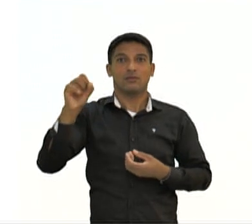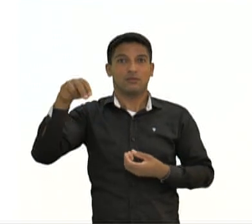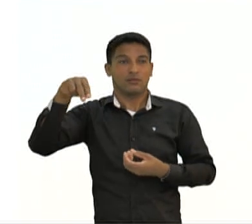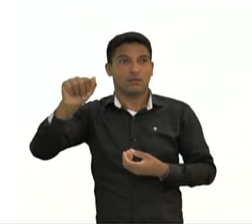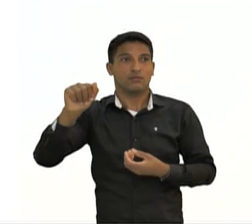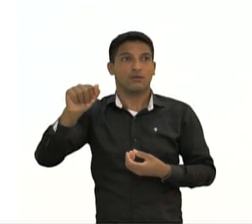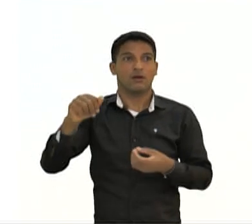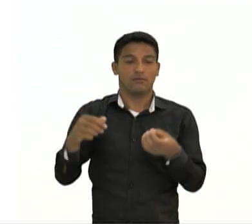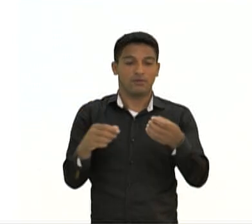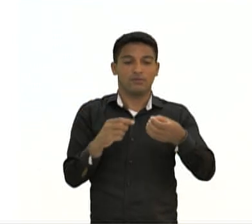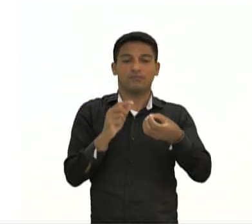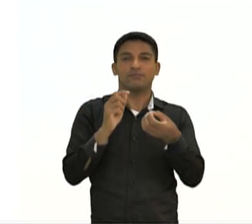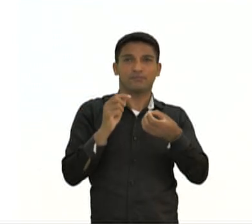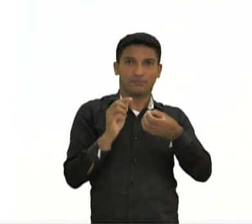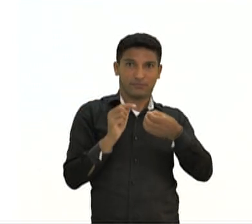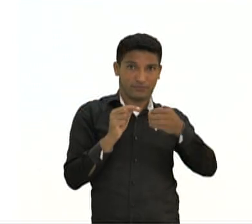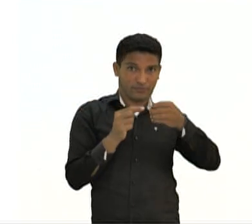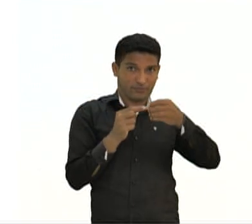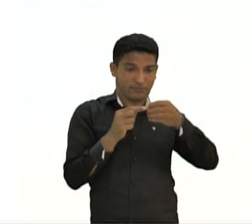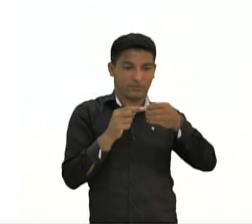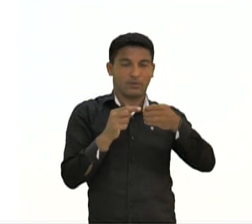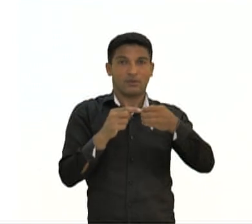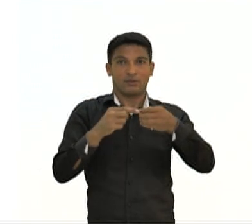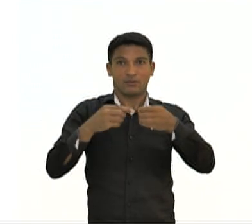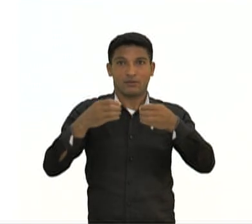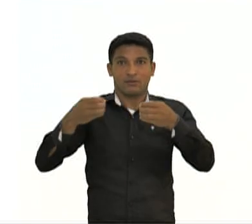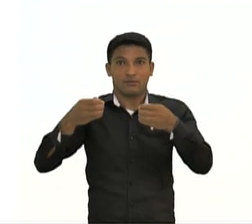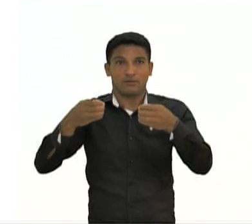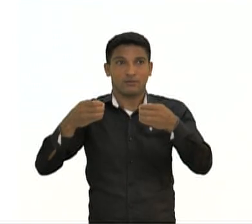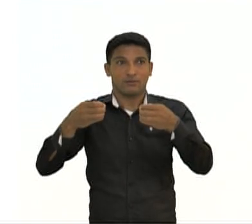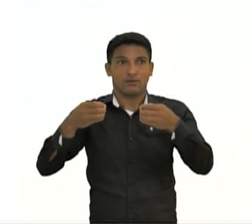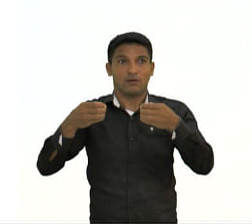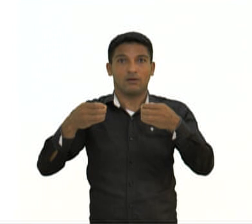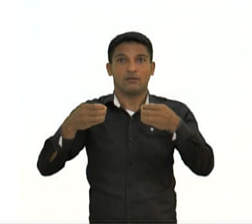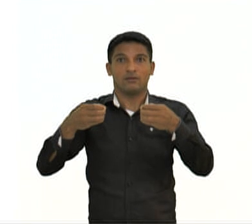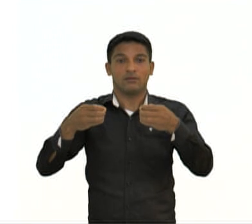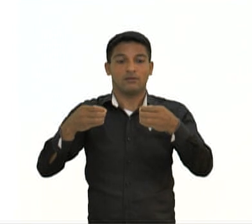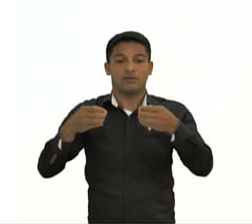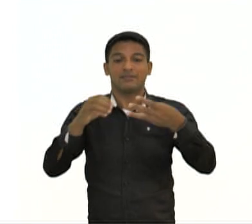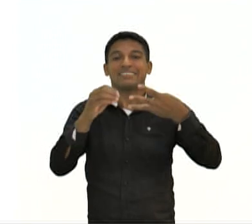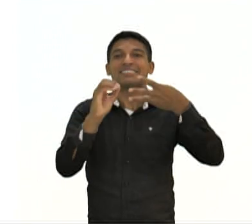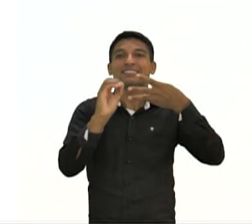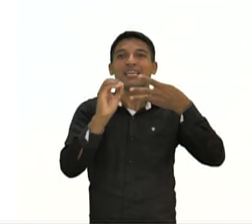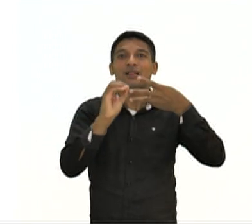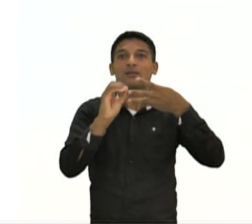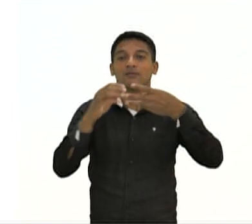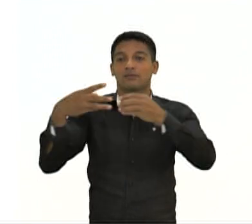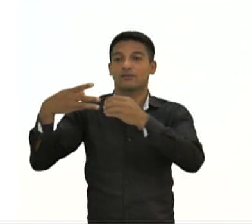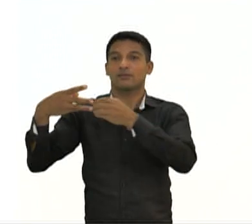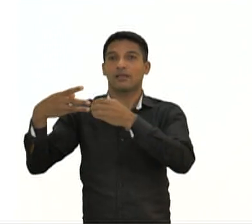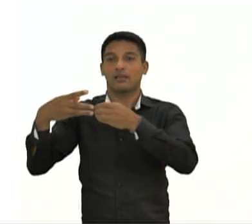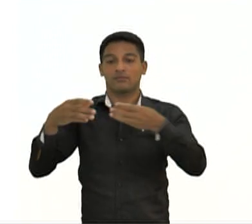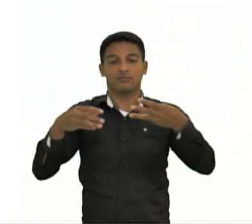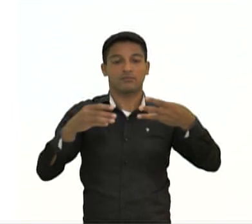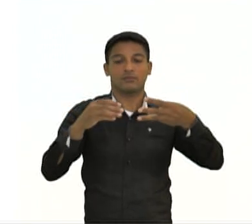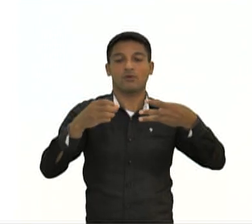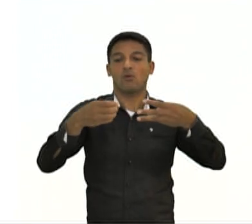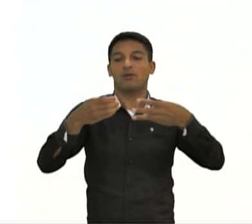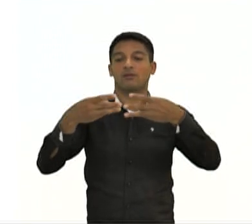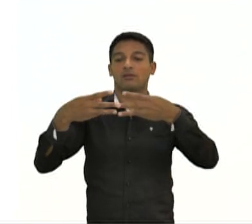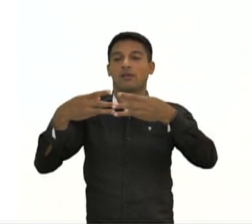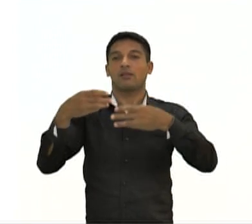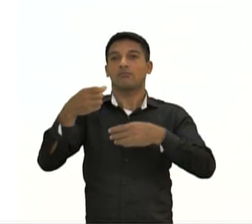Quando a insulina não está encaixada na célula, está fechado a entrada de glicose na célula.